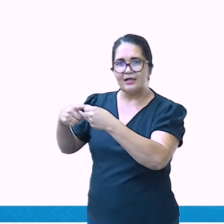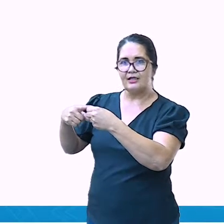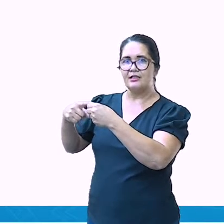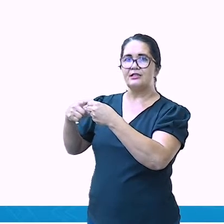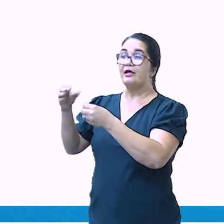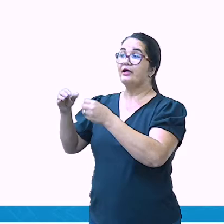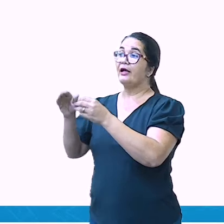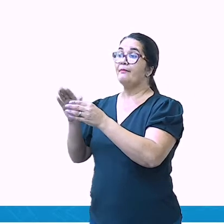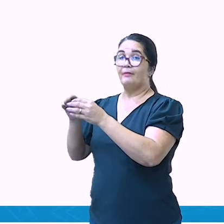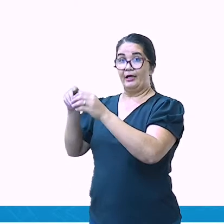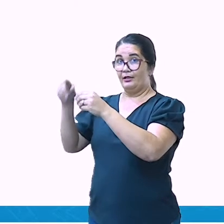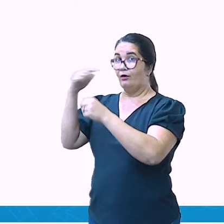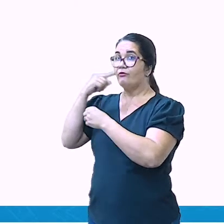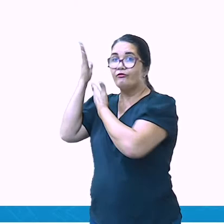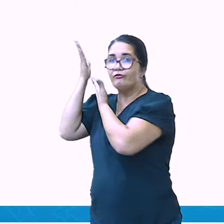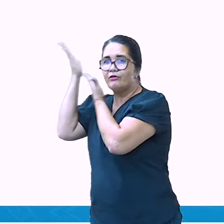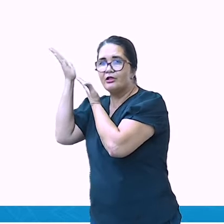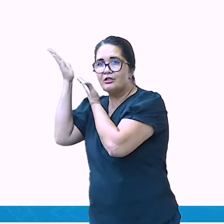lindas praias.